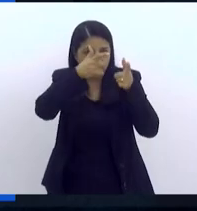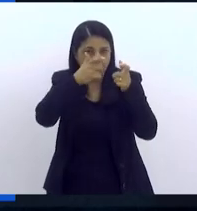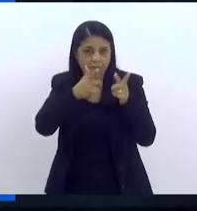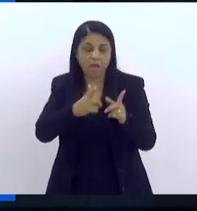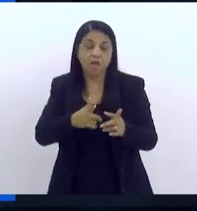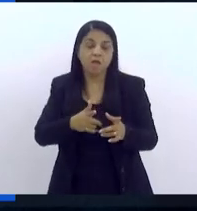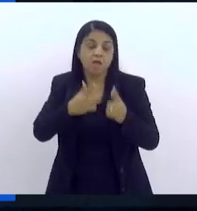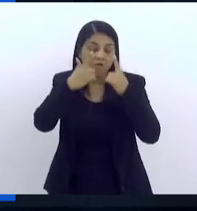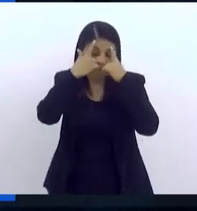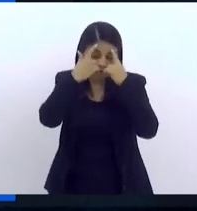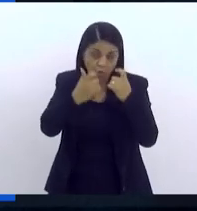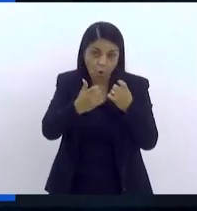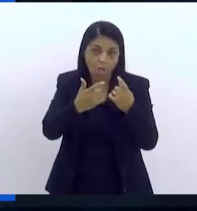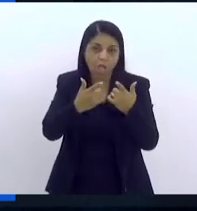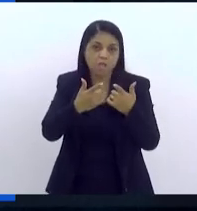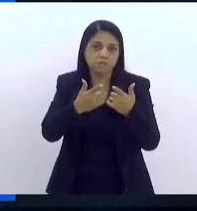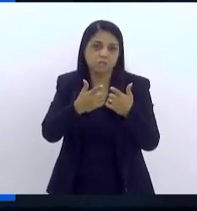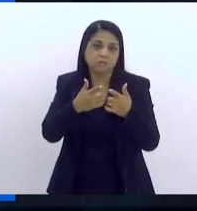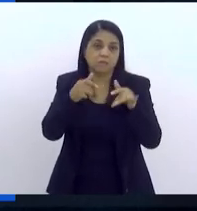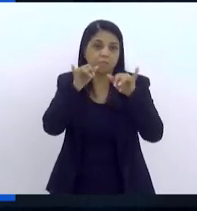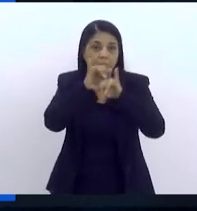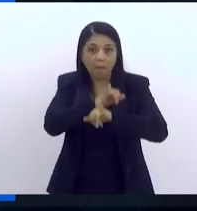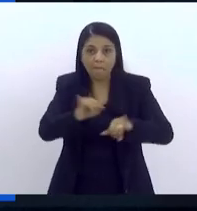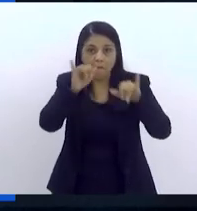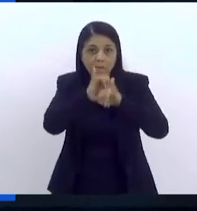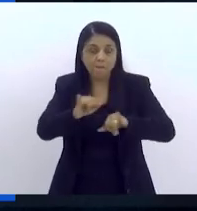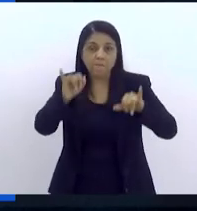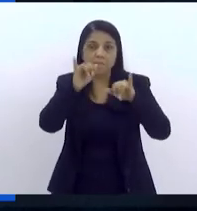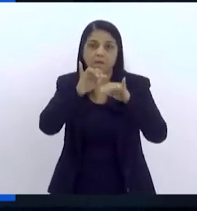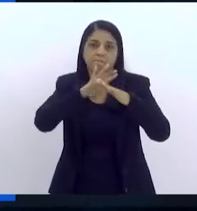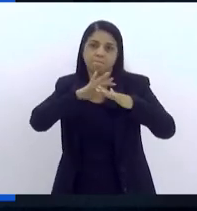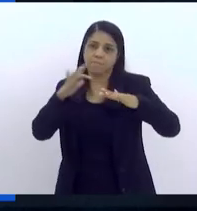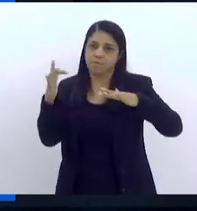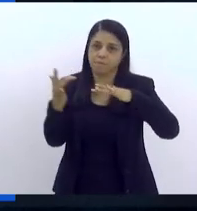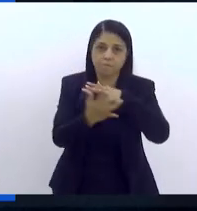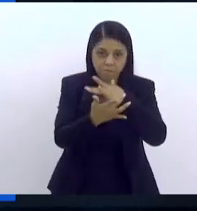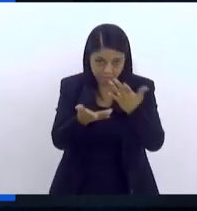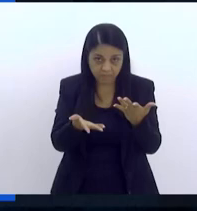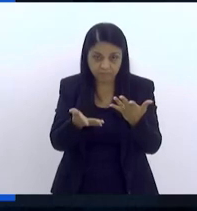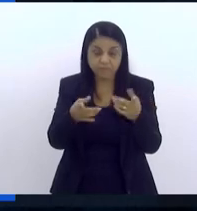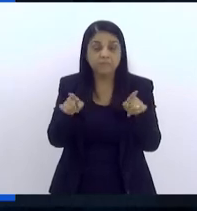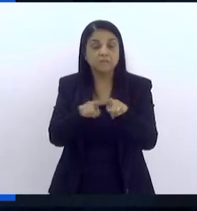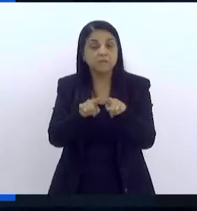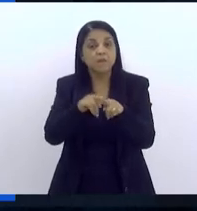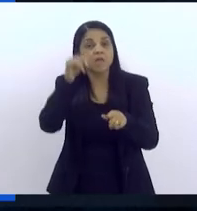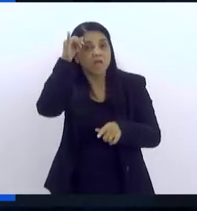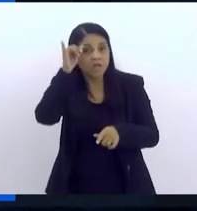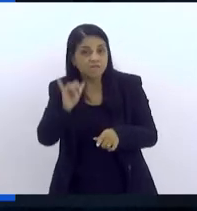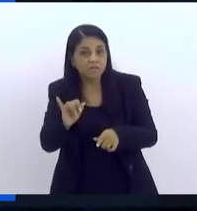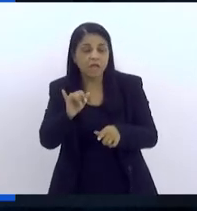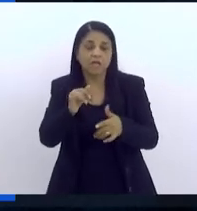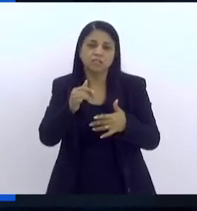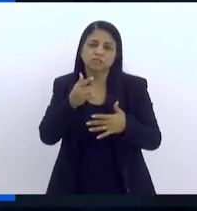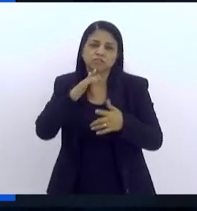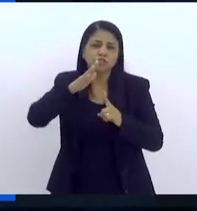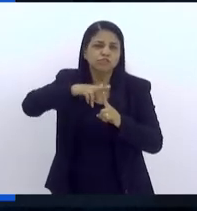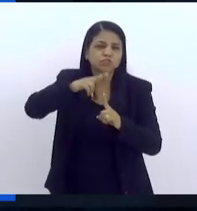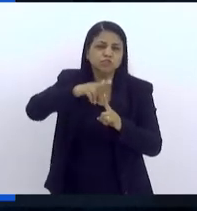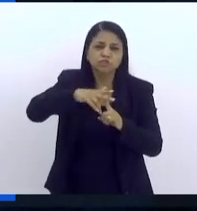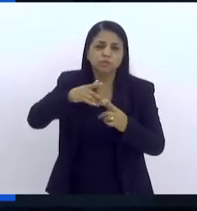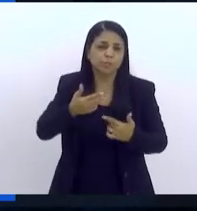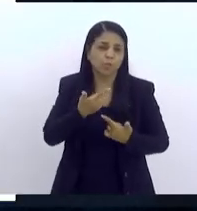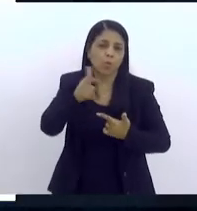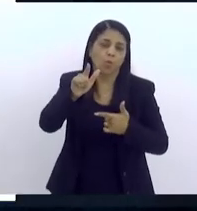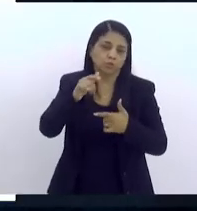violência que tem ganhado mídia recentemente né mas é prevenir também todos esses outros tipos de violência pode passar